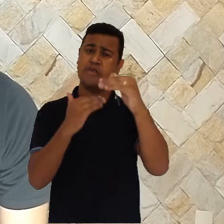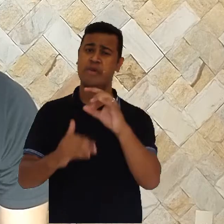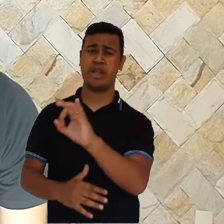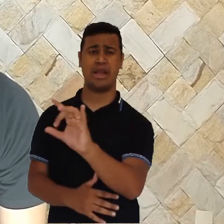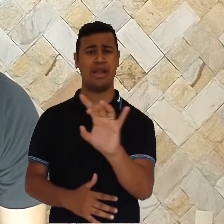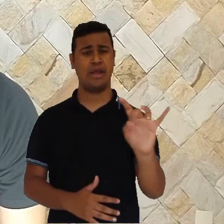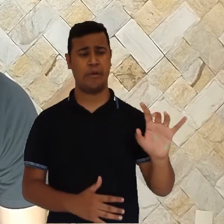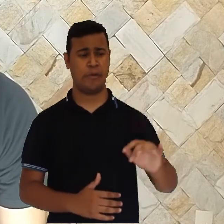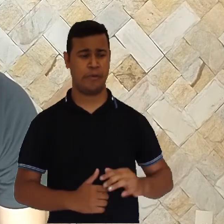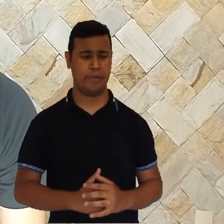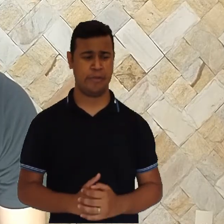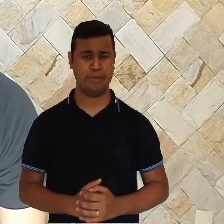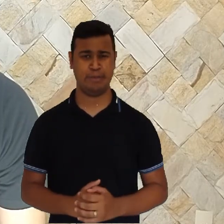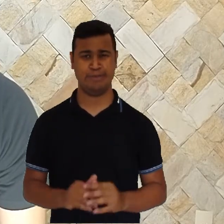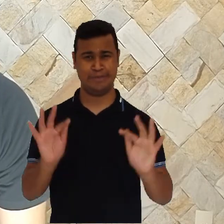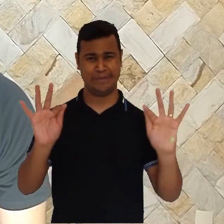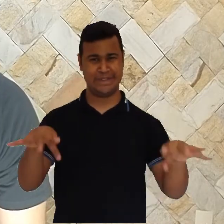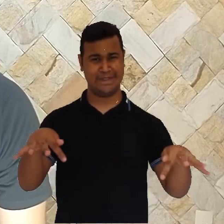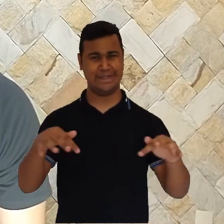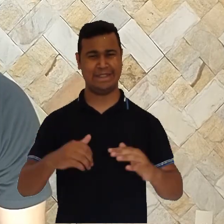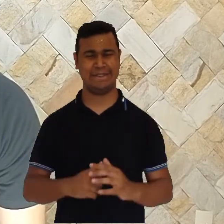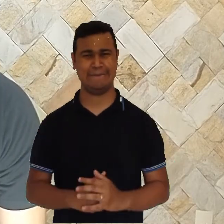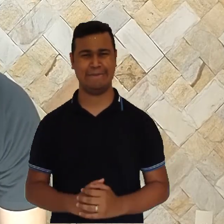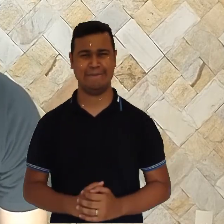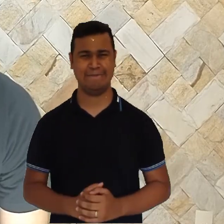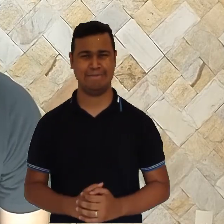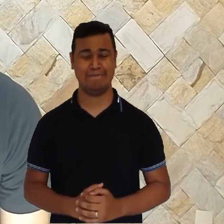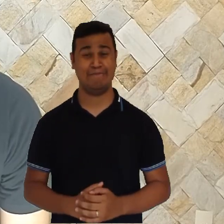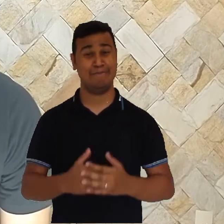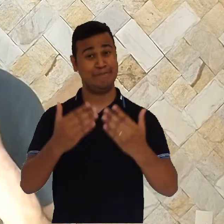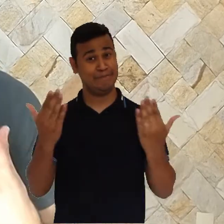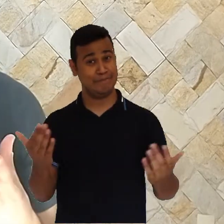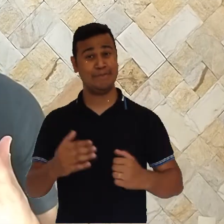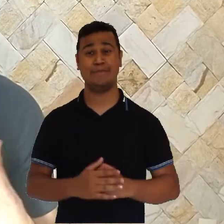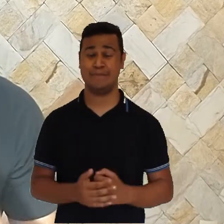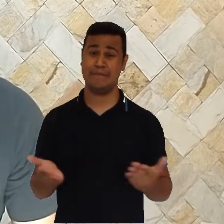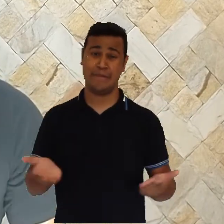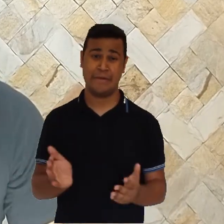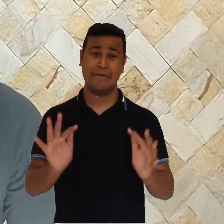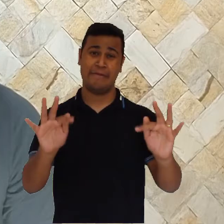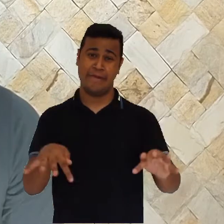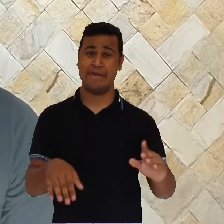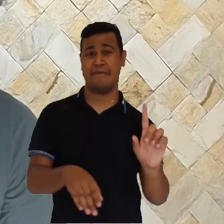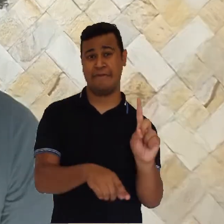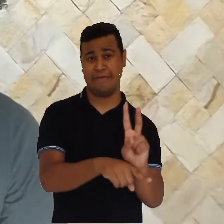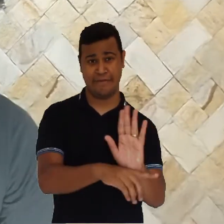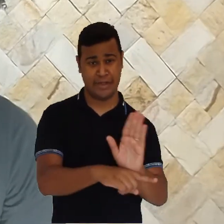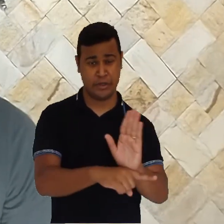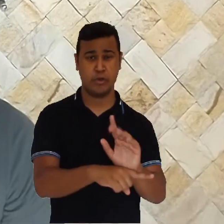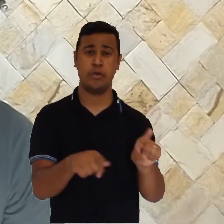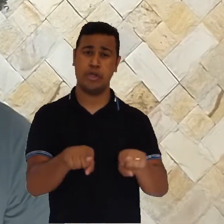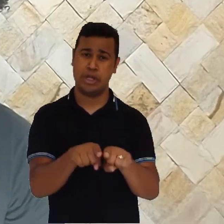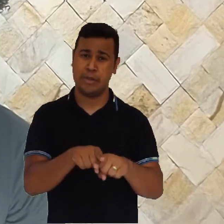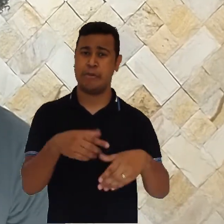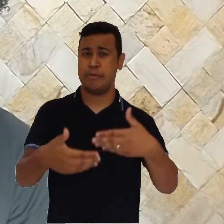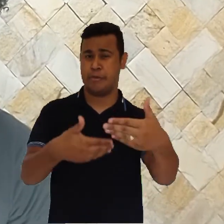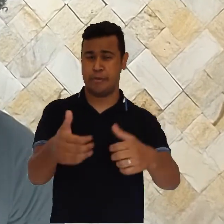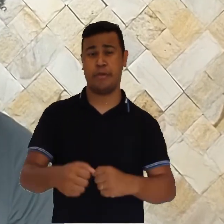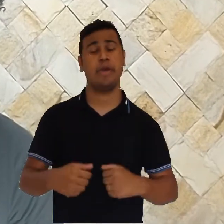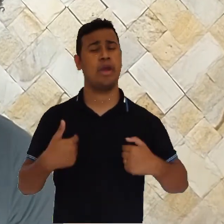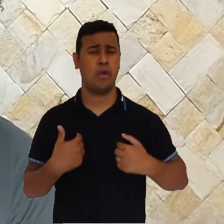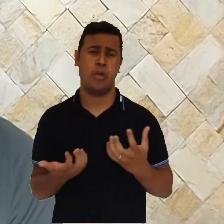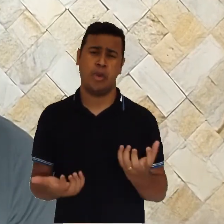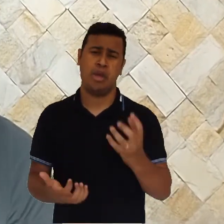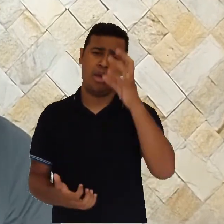competência, à medida que temos contato e executamos uma tarefa. Dessa forma, ao cobrar que os adolescentes executem bem a